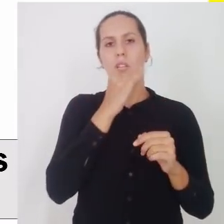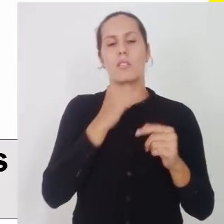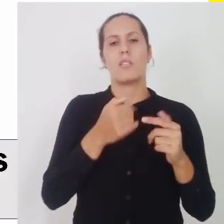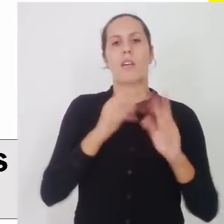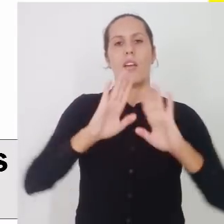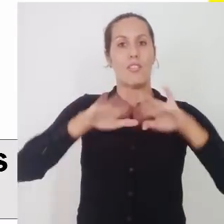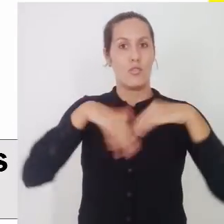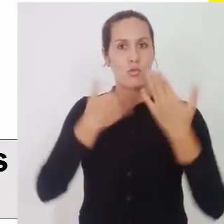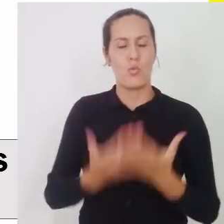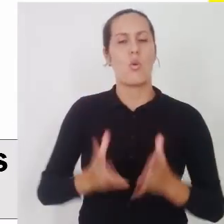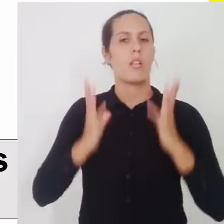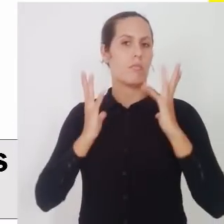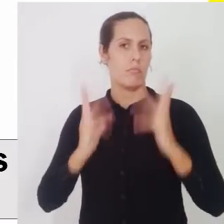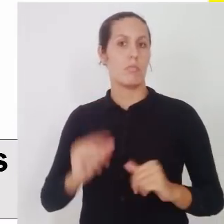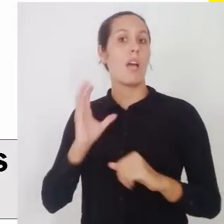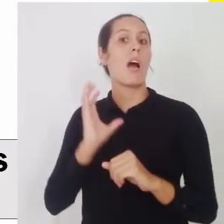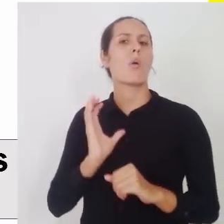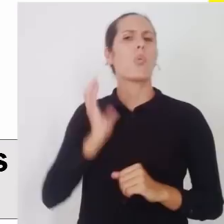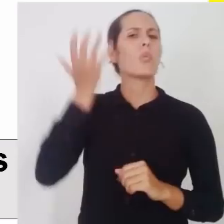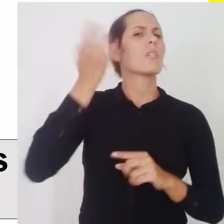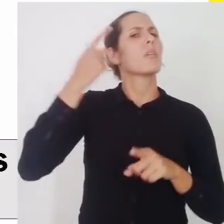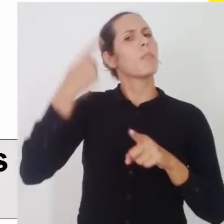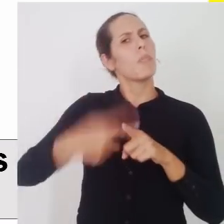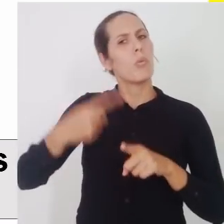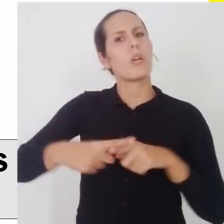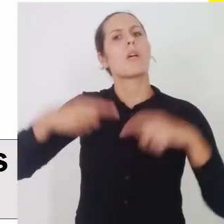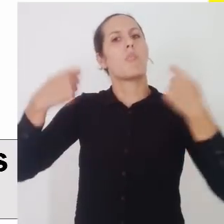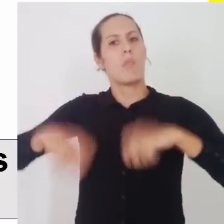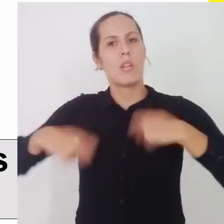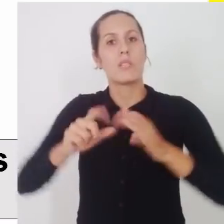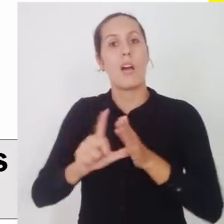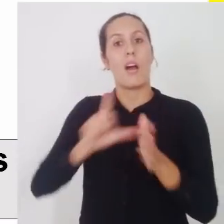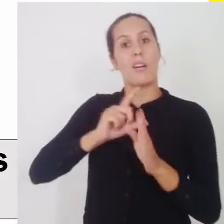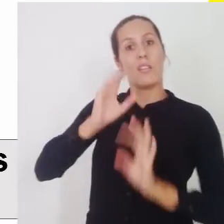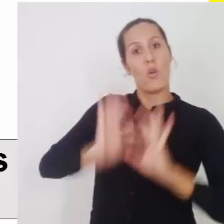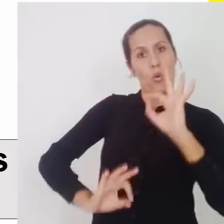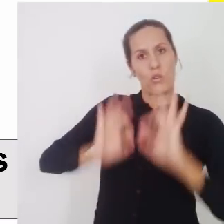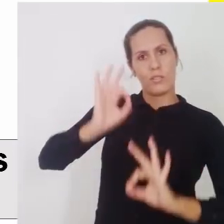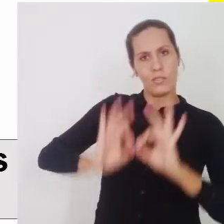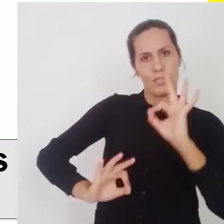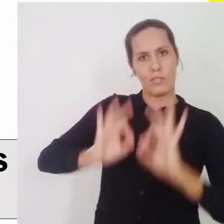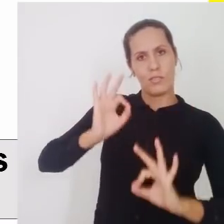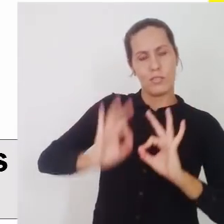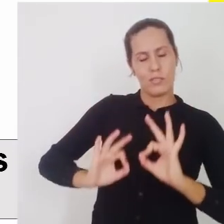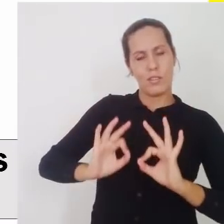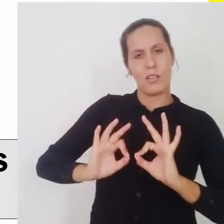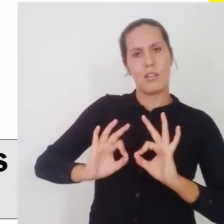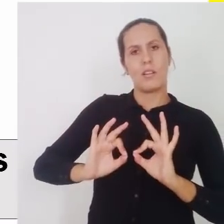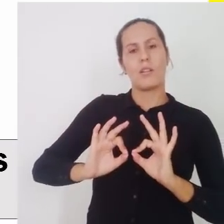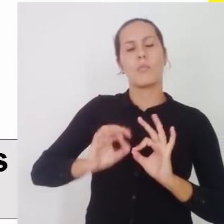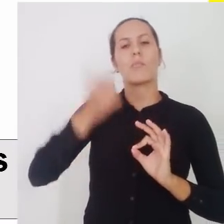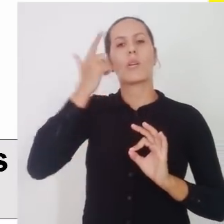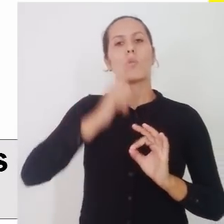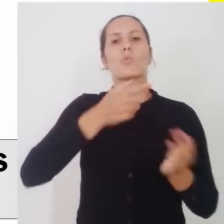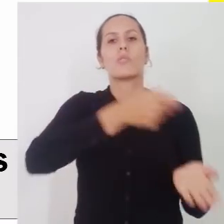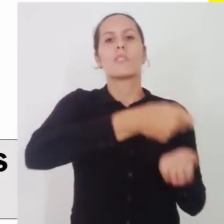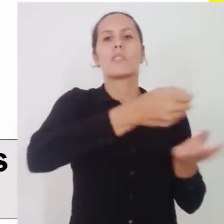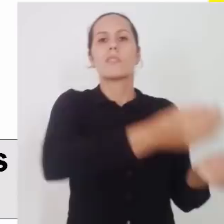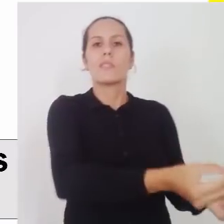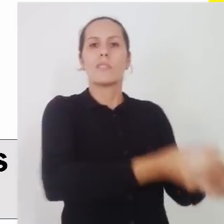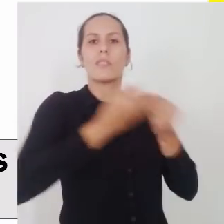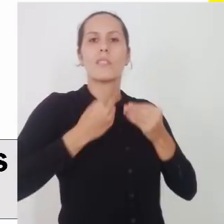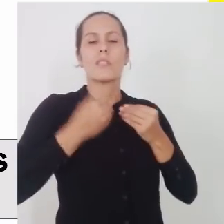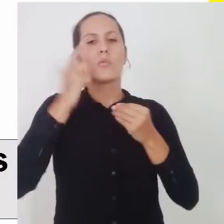texto. E aí, no último parágrafo, nós temos algumas informações complementares, ou seja, são informações que